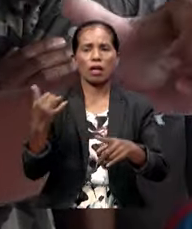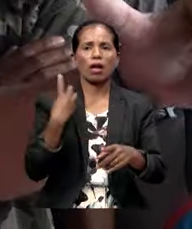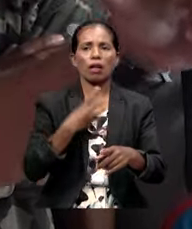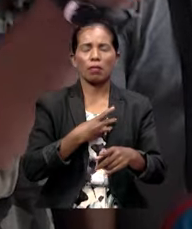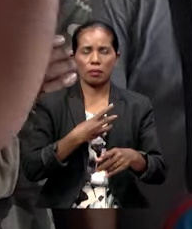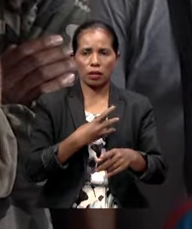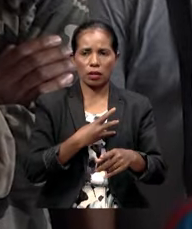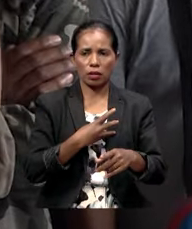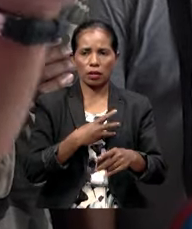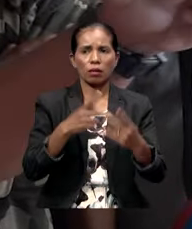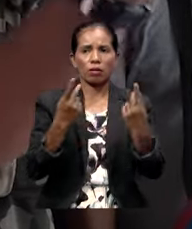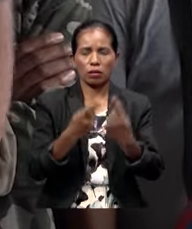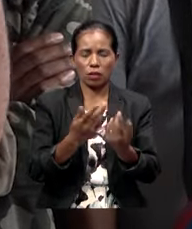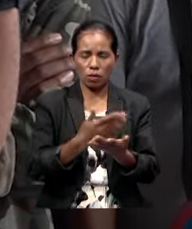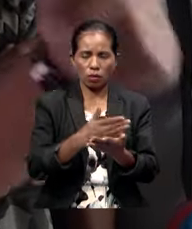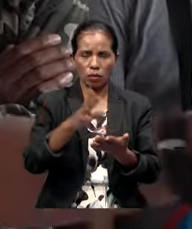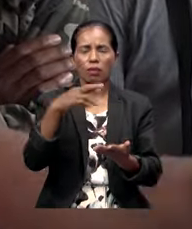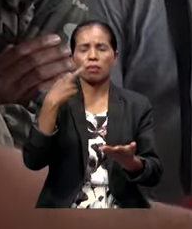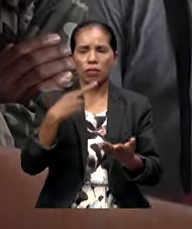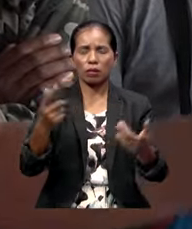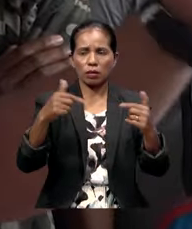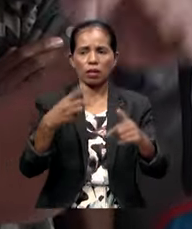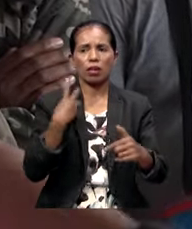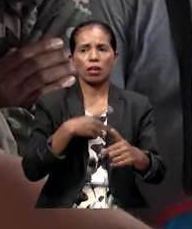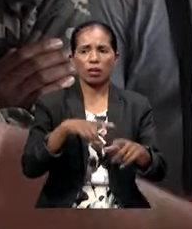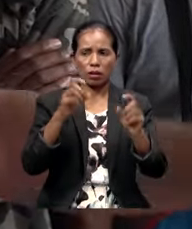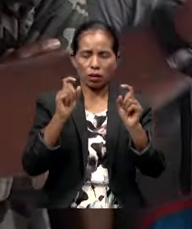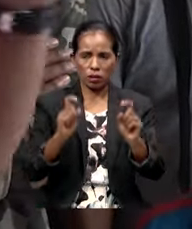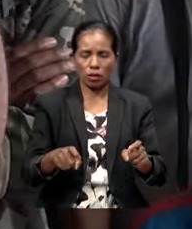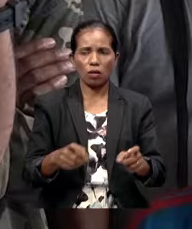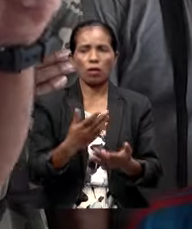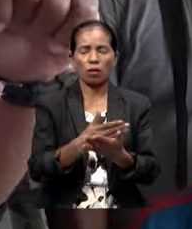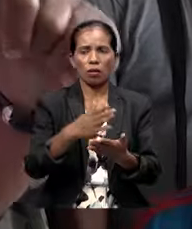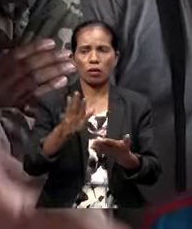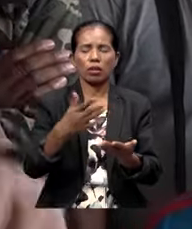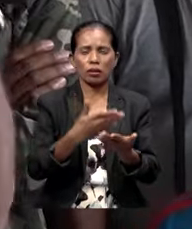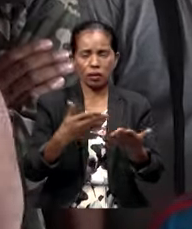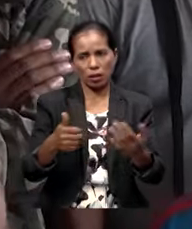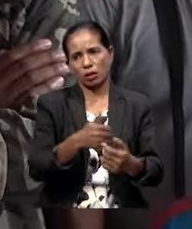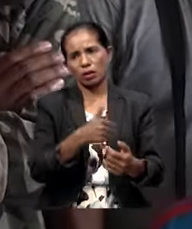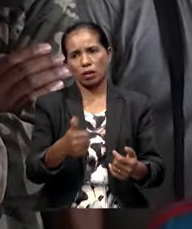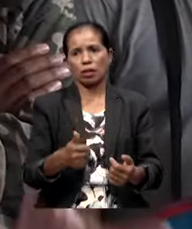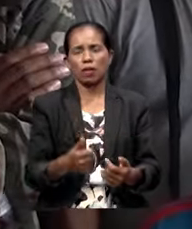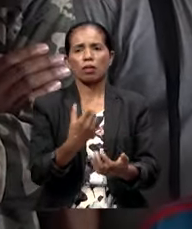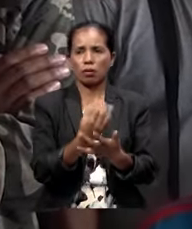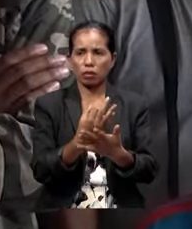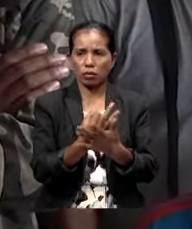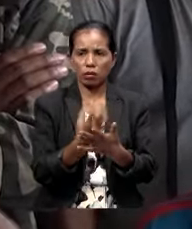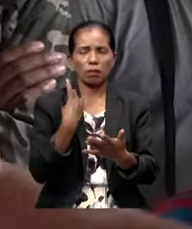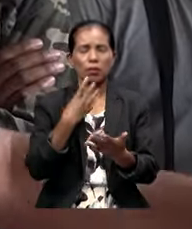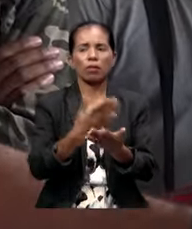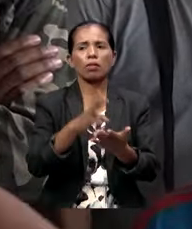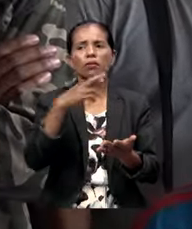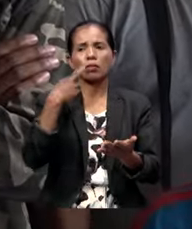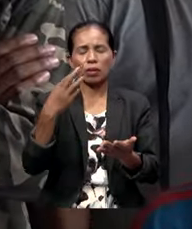forma, consumidores neva em rola, a mi obrigatório tem que rola filo falo, sassan selo, então, osa neva, mas a minha tola força, a mi tem